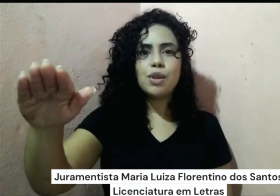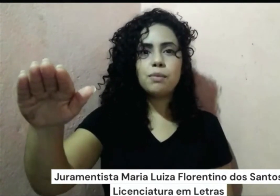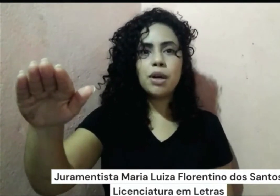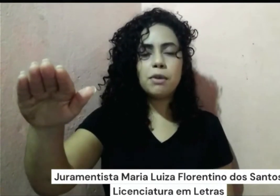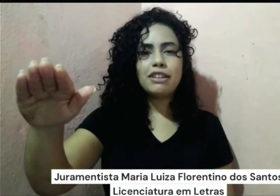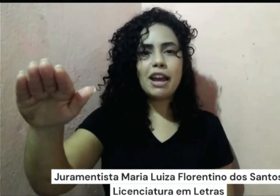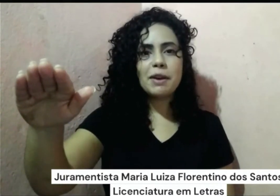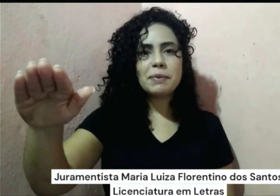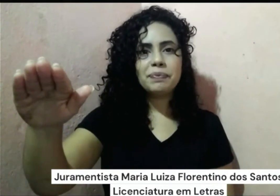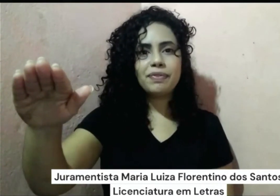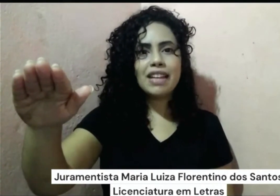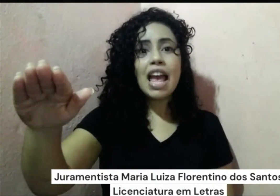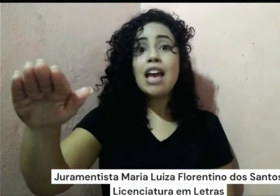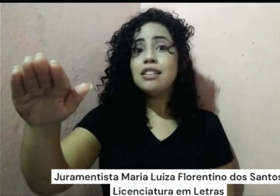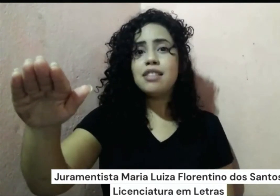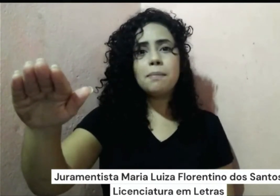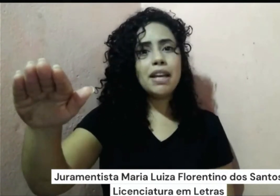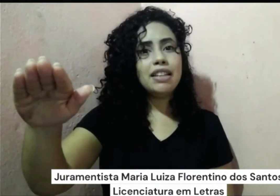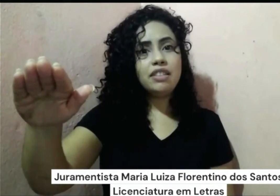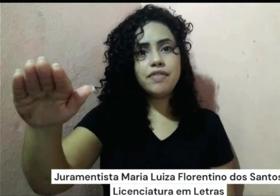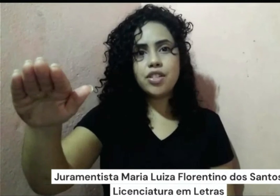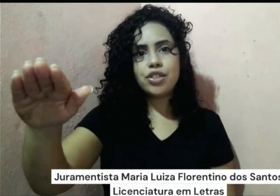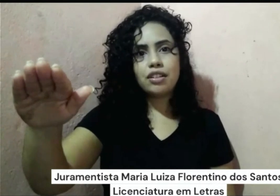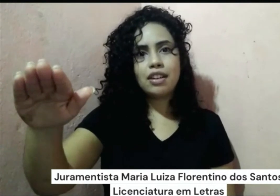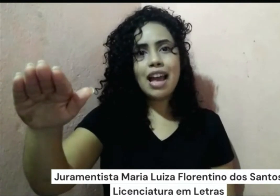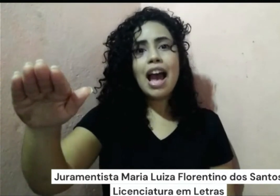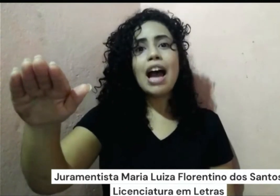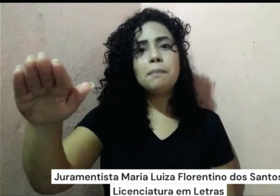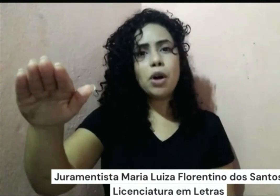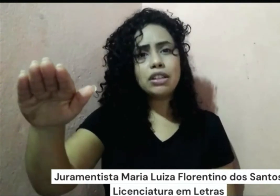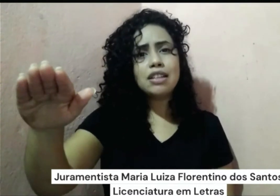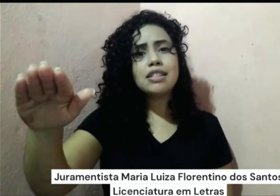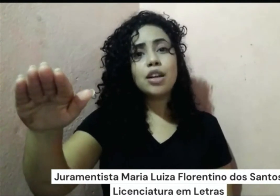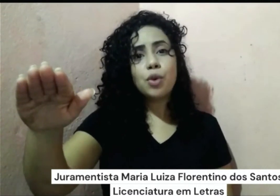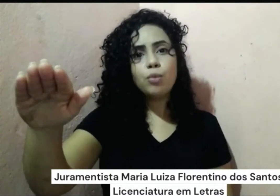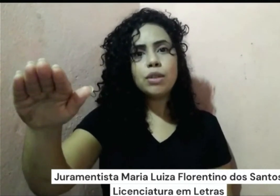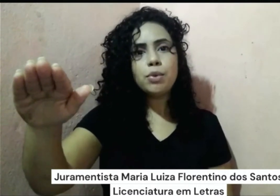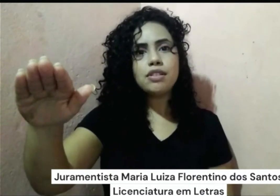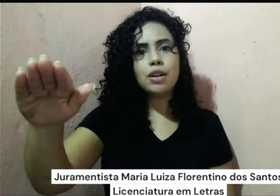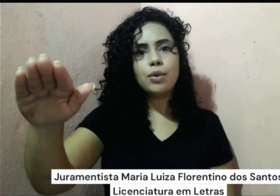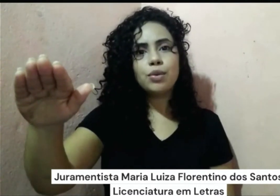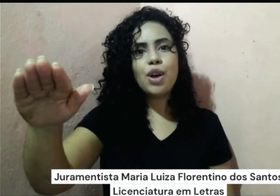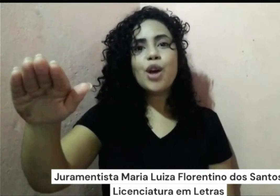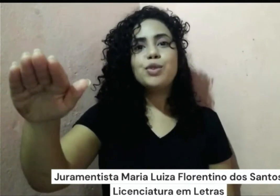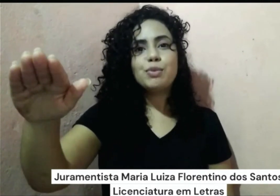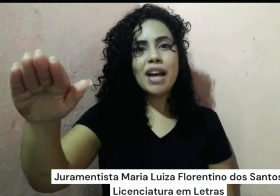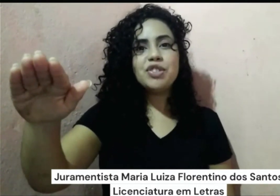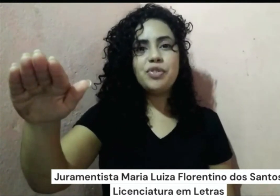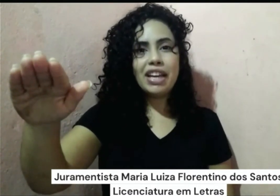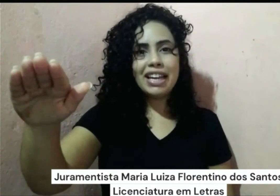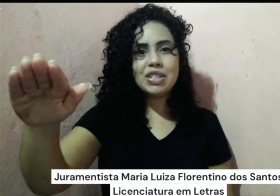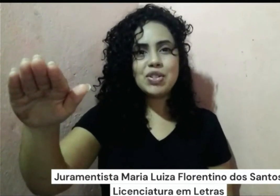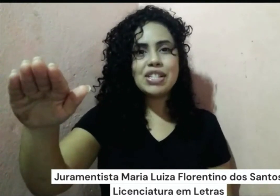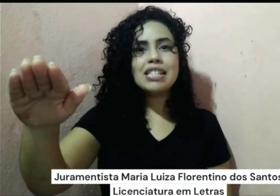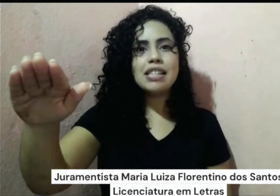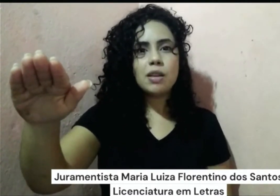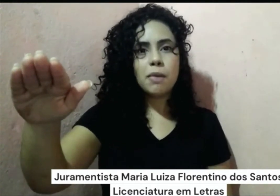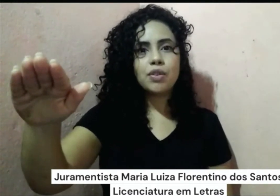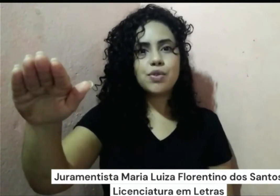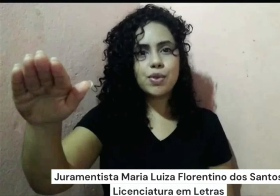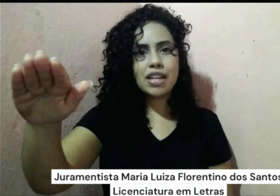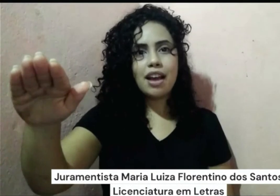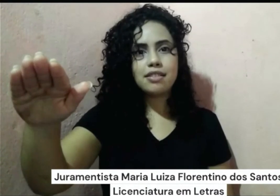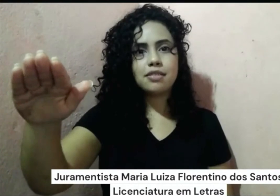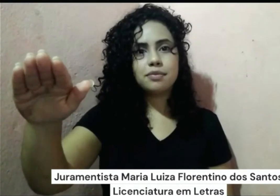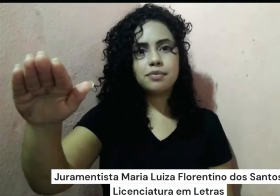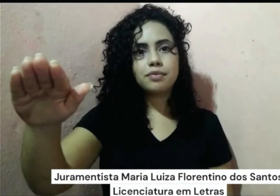disposição do ser humano moderno. E sem perder de vista a importância da contribuição dos mais diferentes